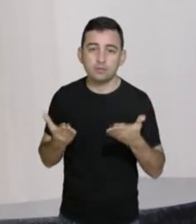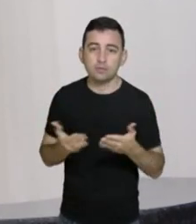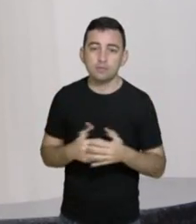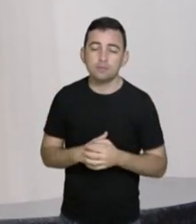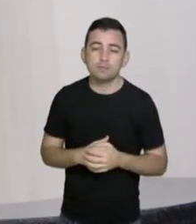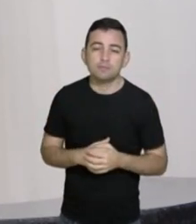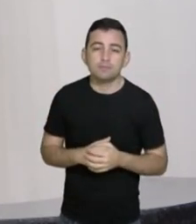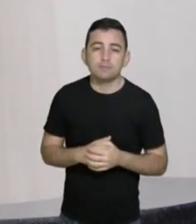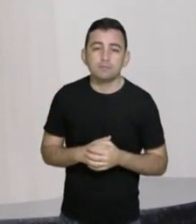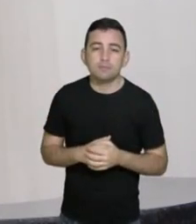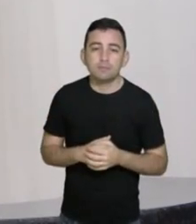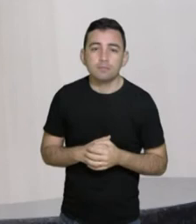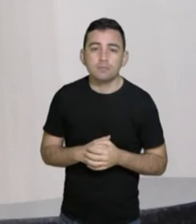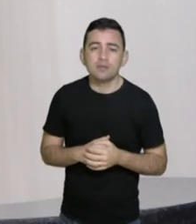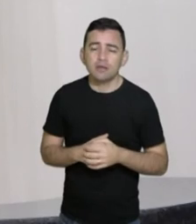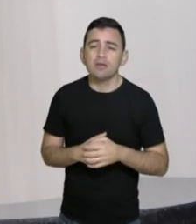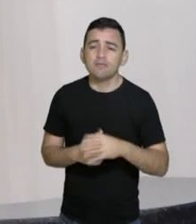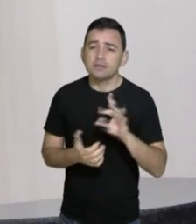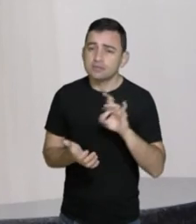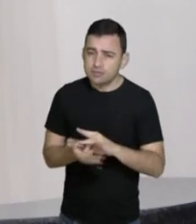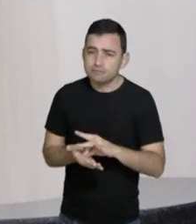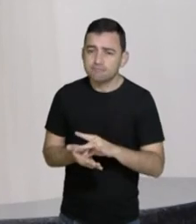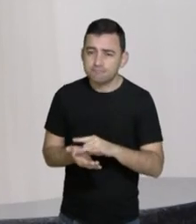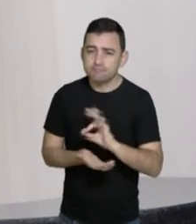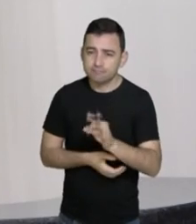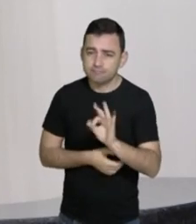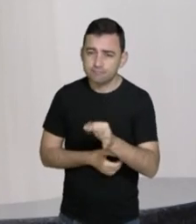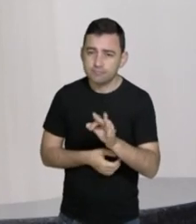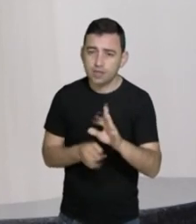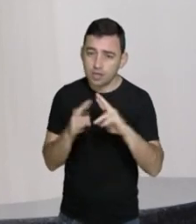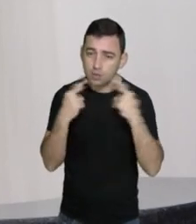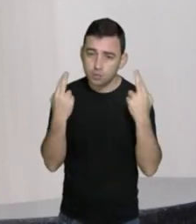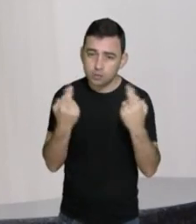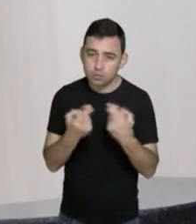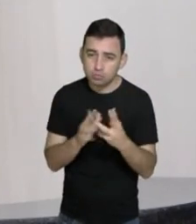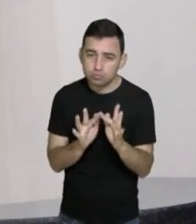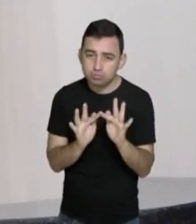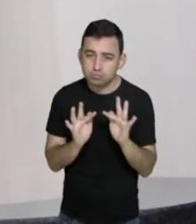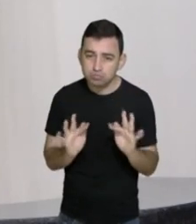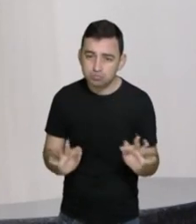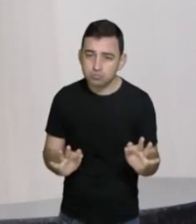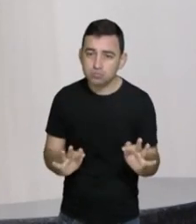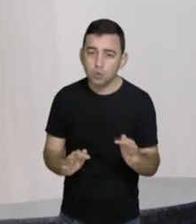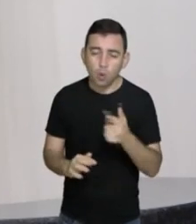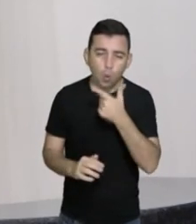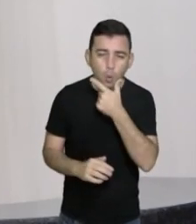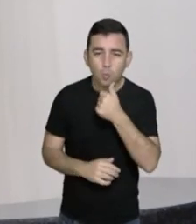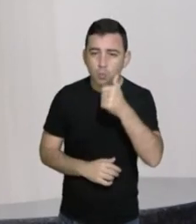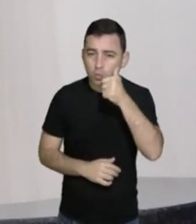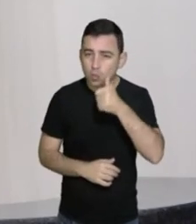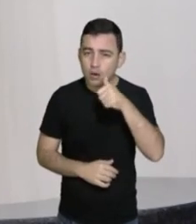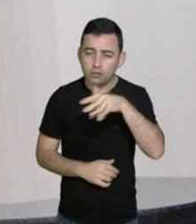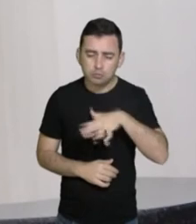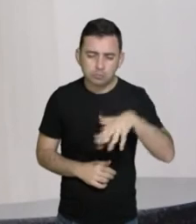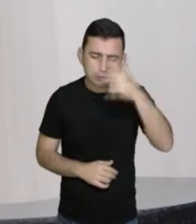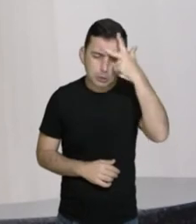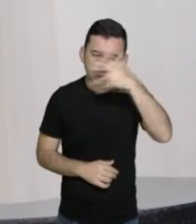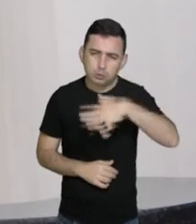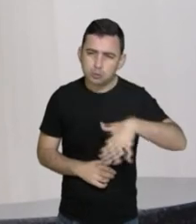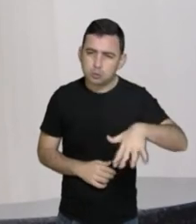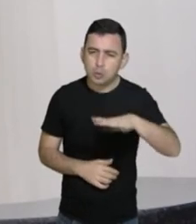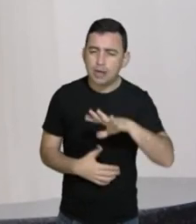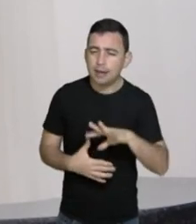estruturou. Era exatamente isso, uma reunião simples de homens e mulheres, de pessoas,